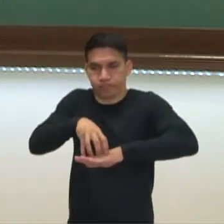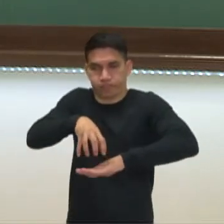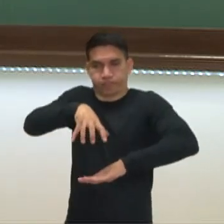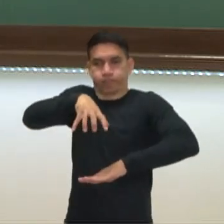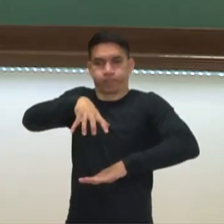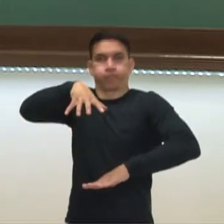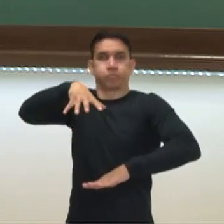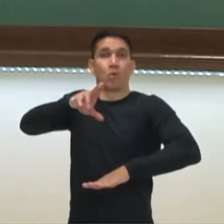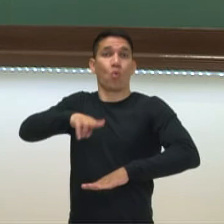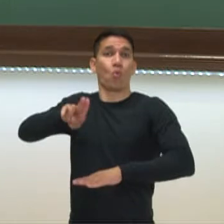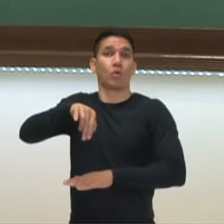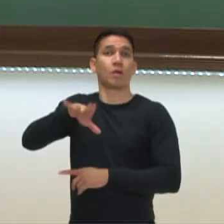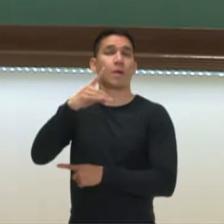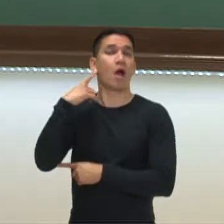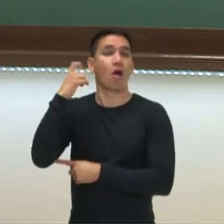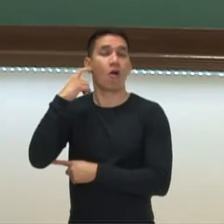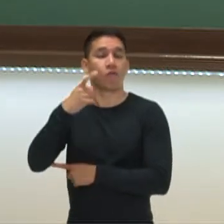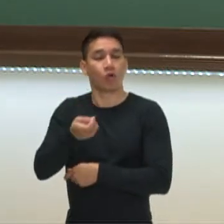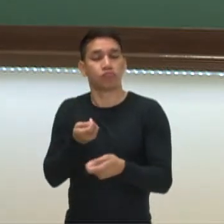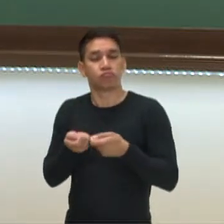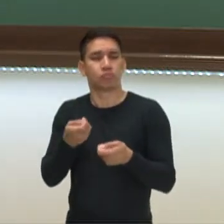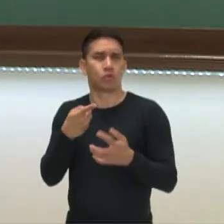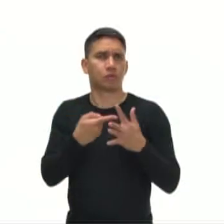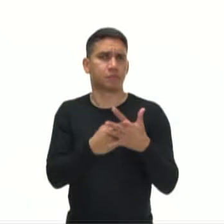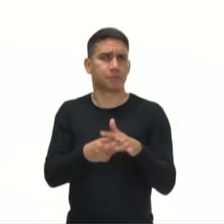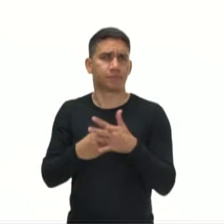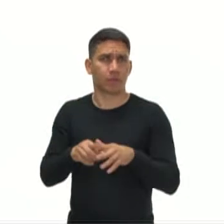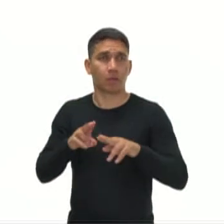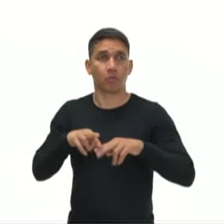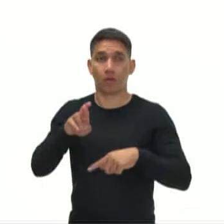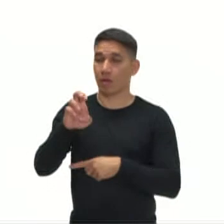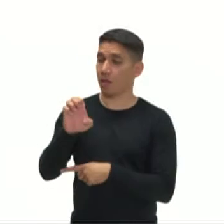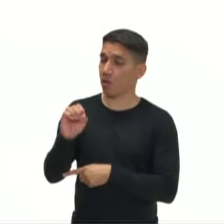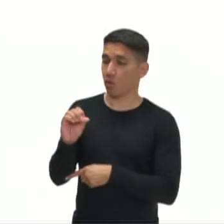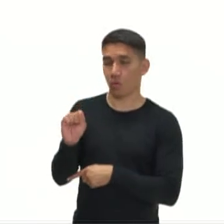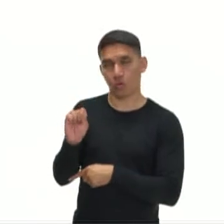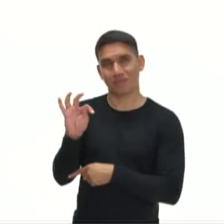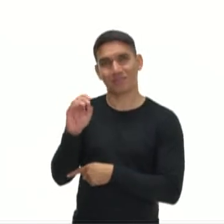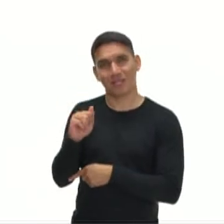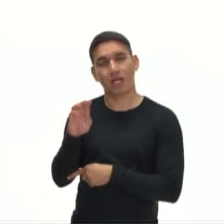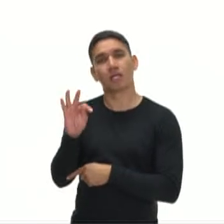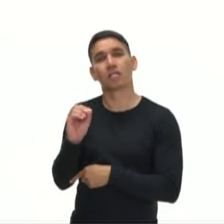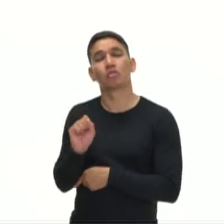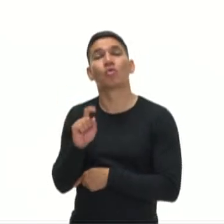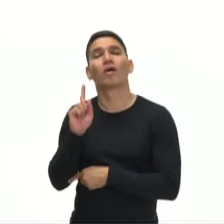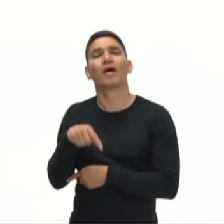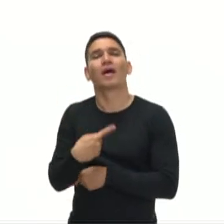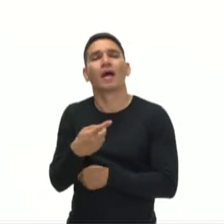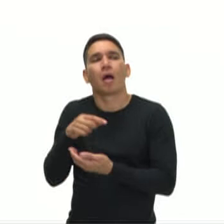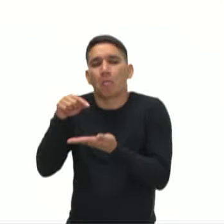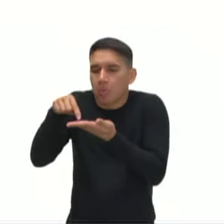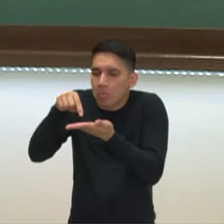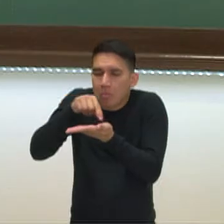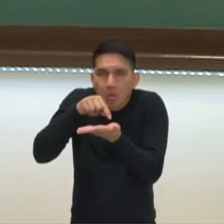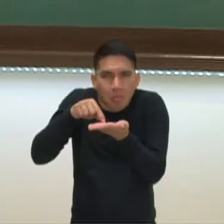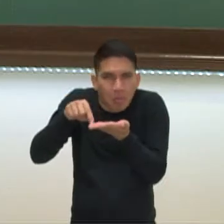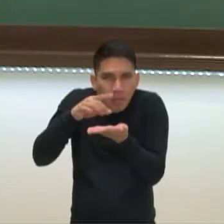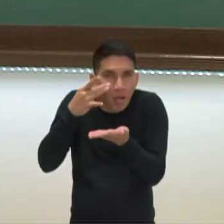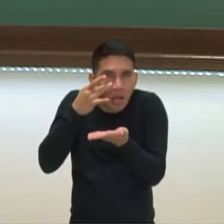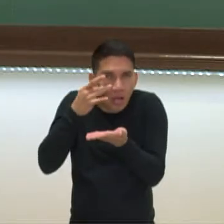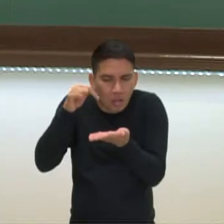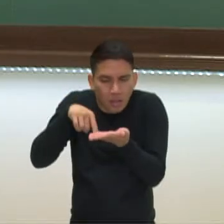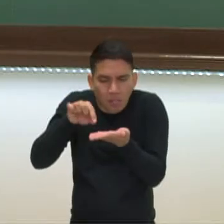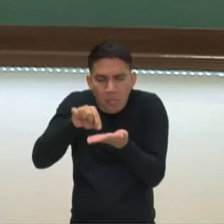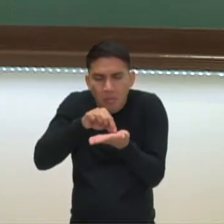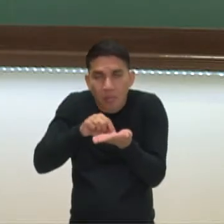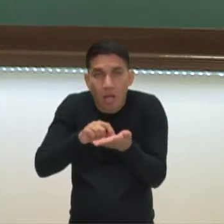que você estiver medindo. Então reostatos são resistências variáveis. Na prática são plaquinhas de condutores que você altera